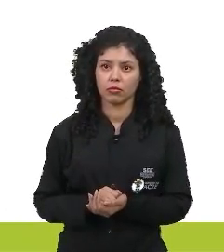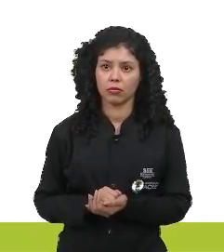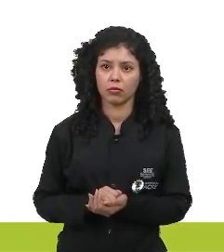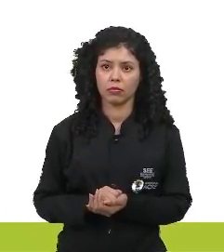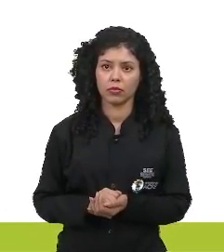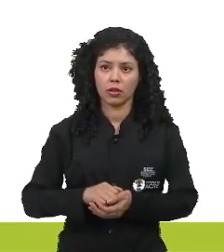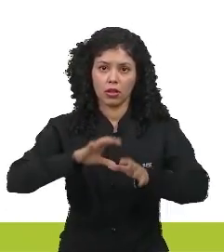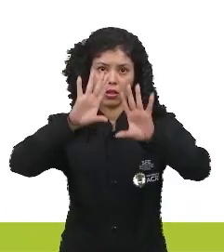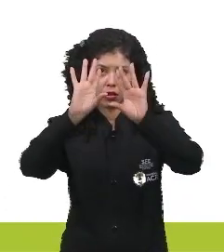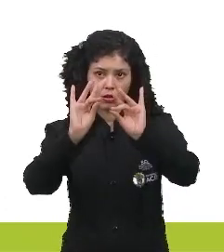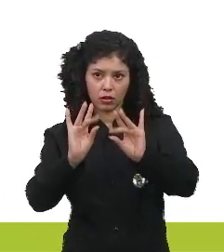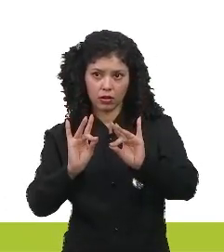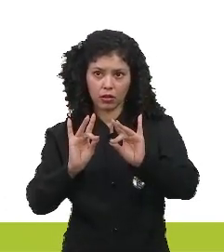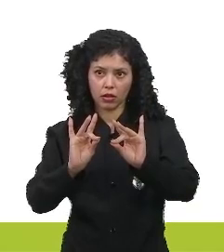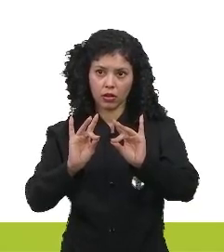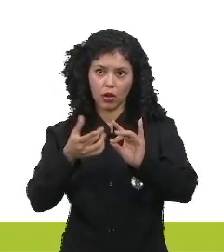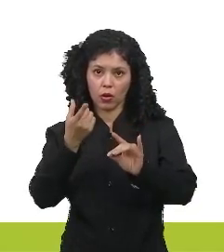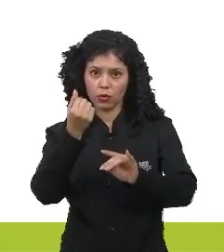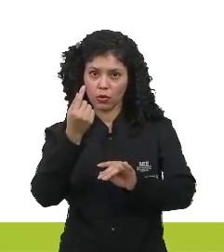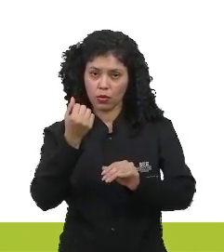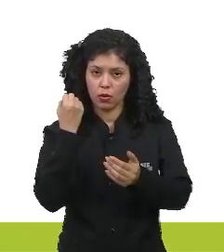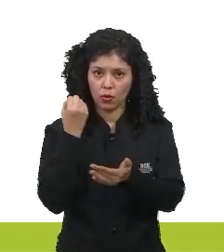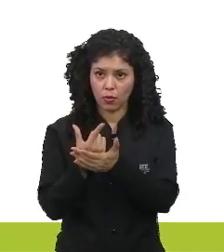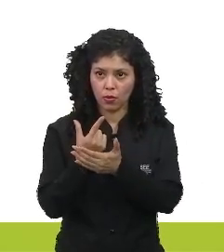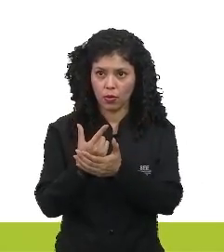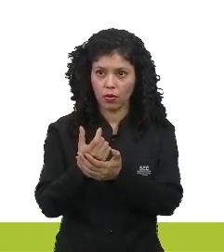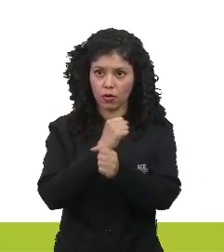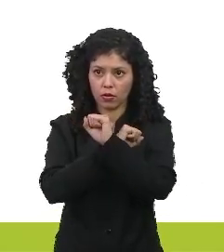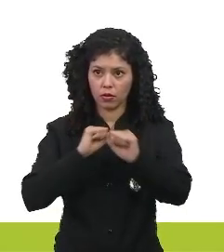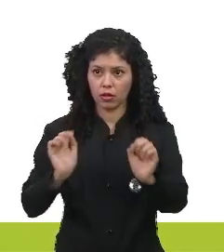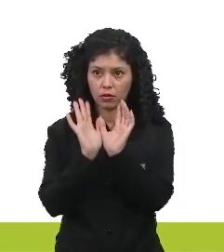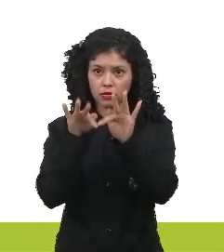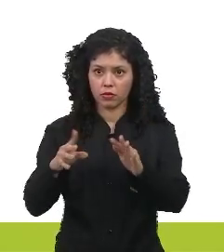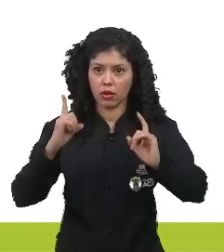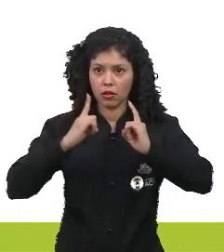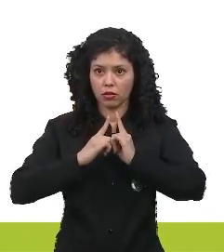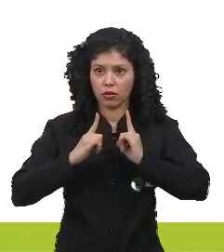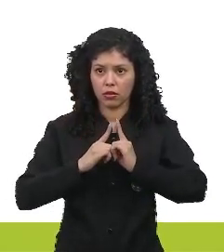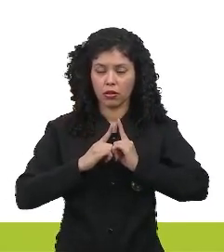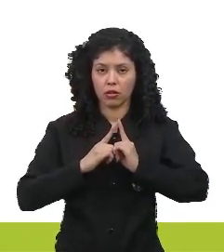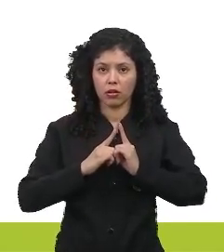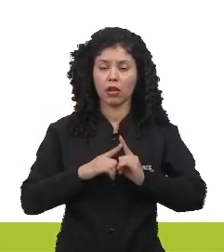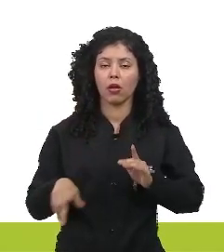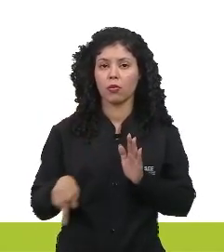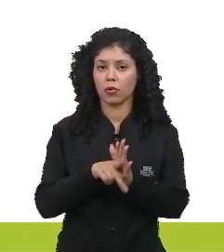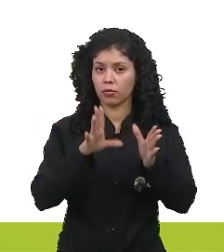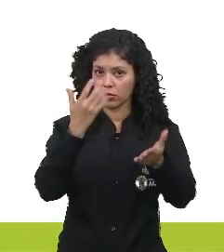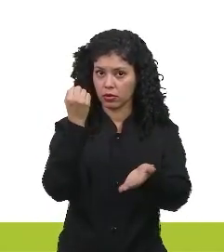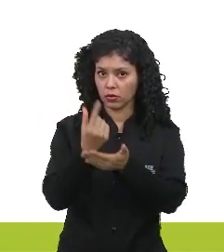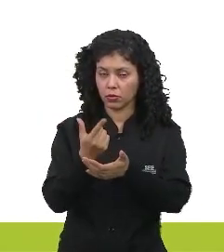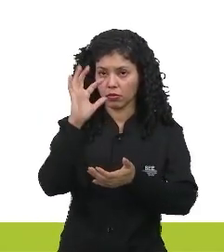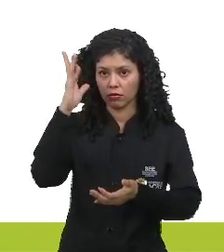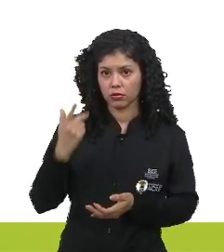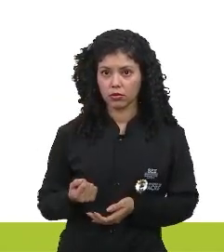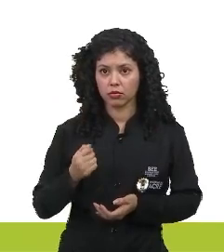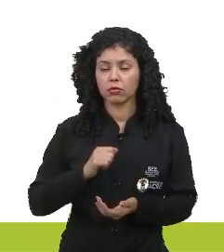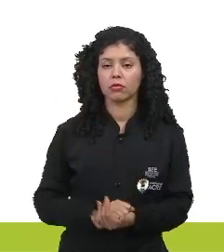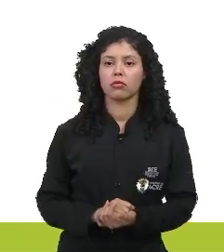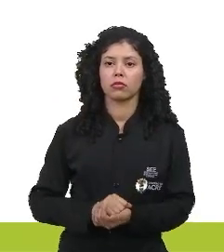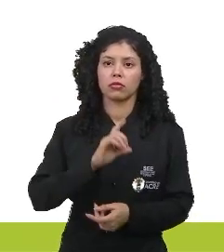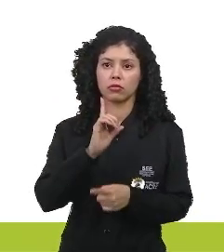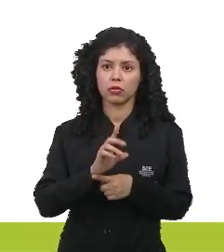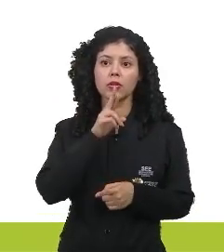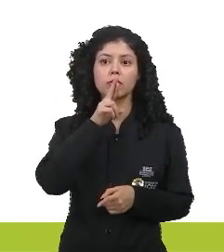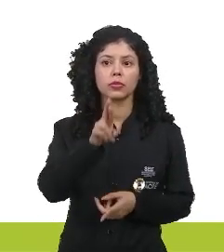para encarecer os preços do escravo a fim de atender aos interesses dos traficantes de africanos. D,